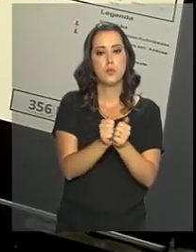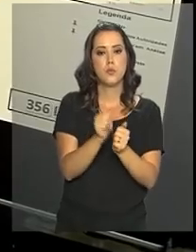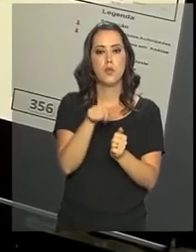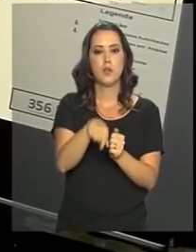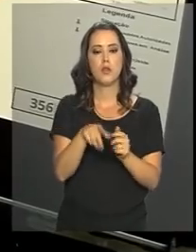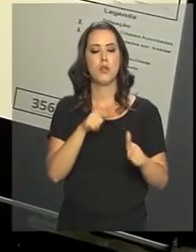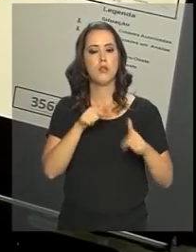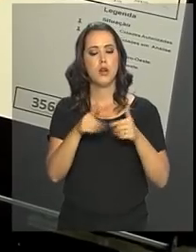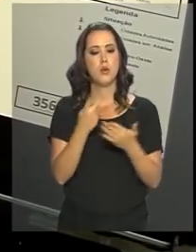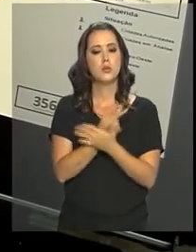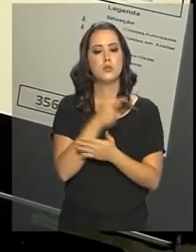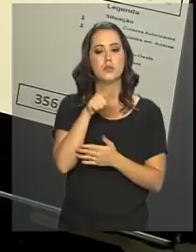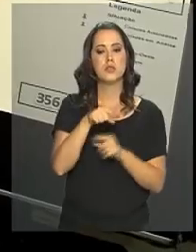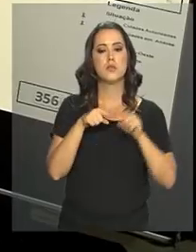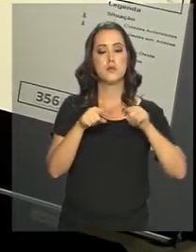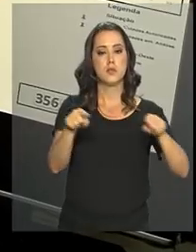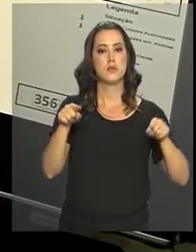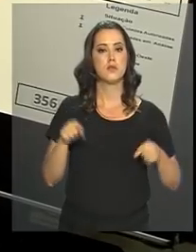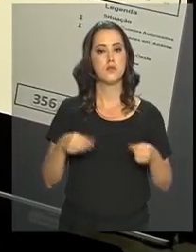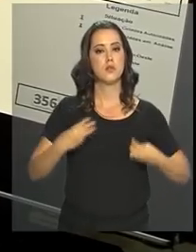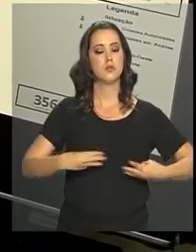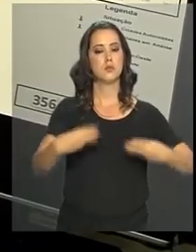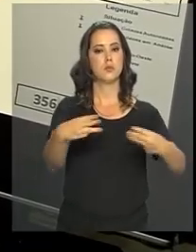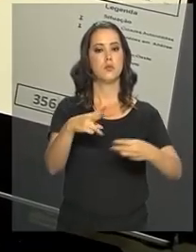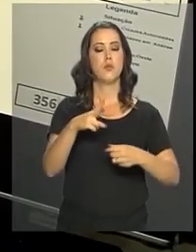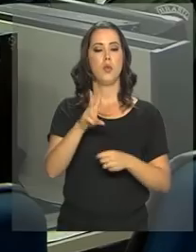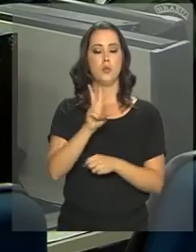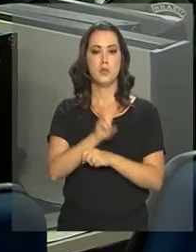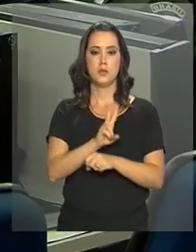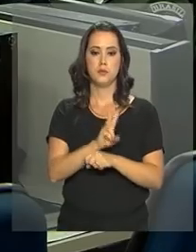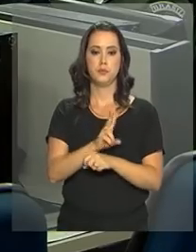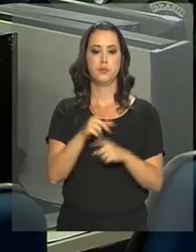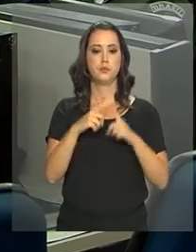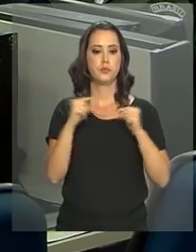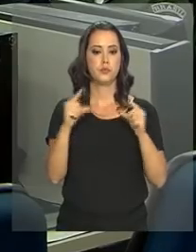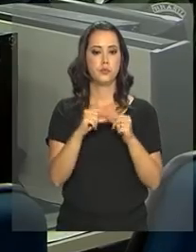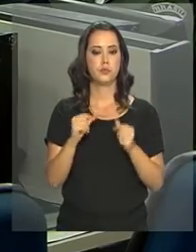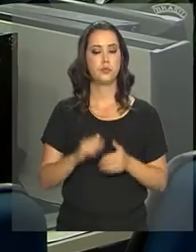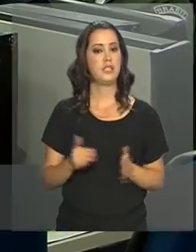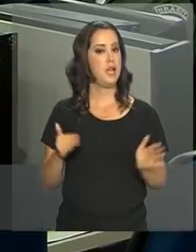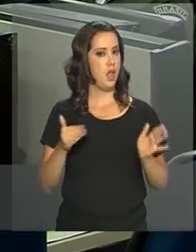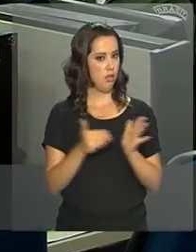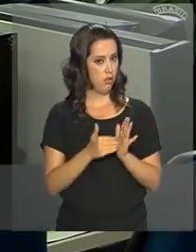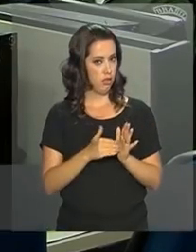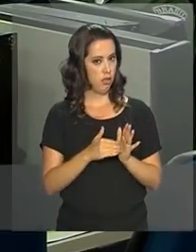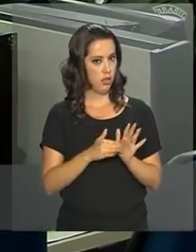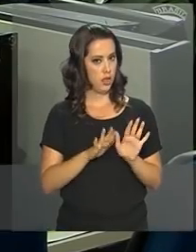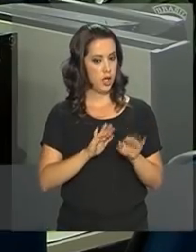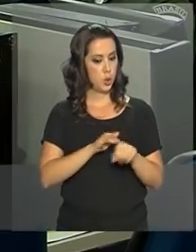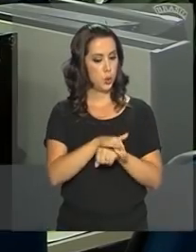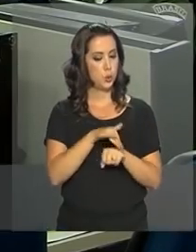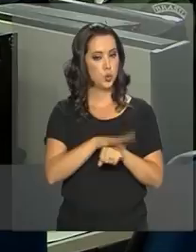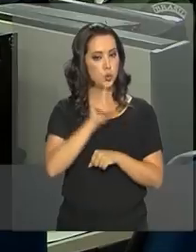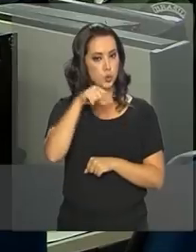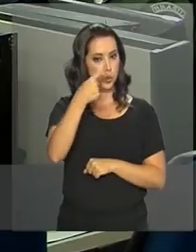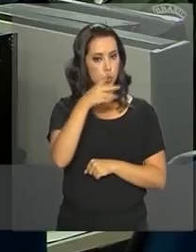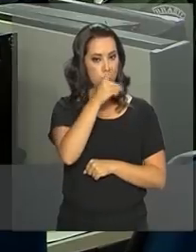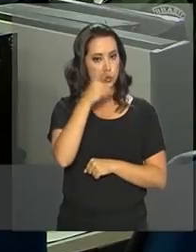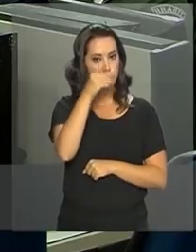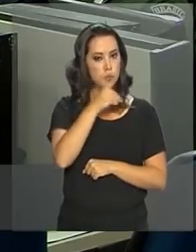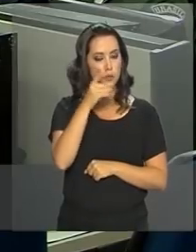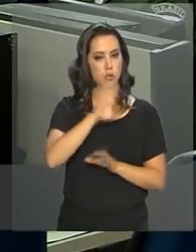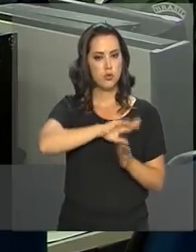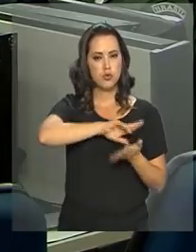que funciona nesta sala no Ministério da Defesa, em Brasília. Até a noite do próximo domingo, militares da Marinha, Exército e